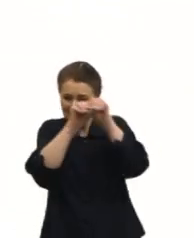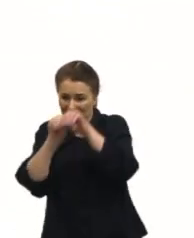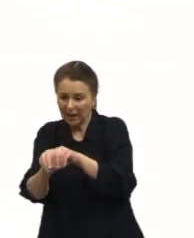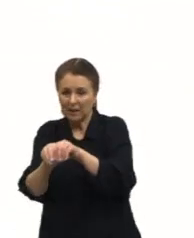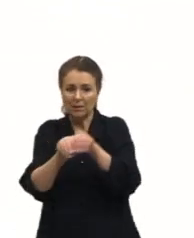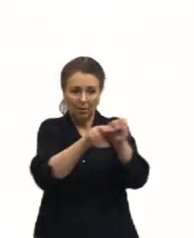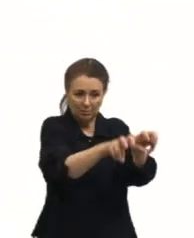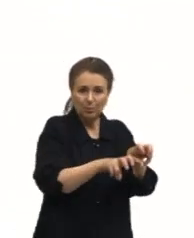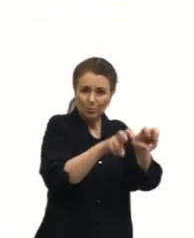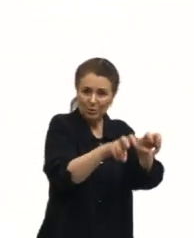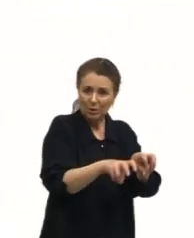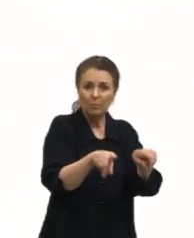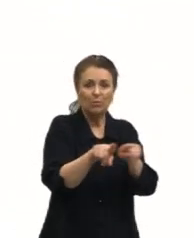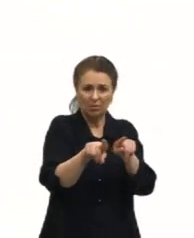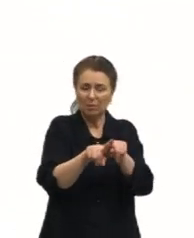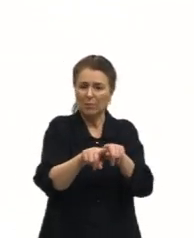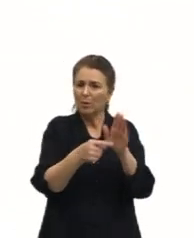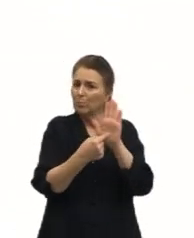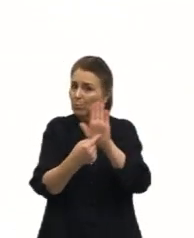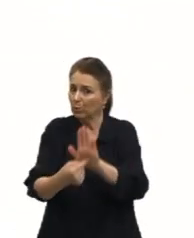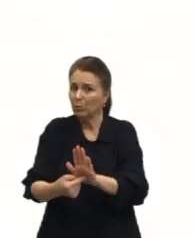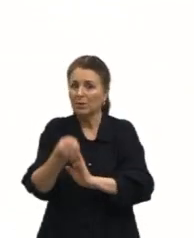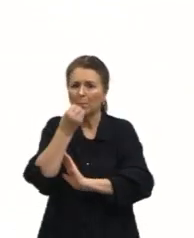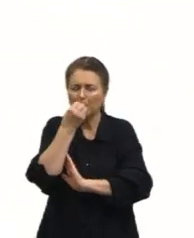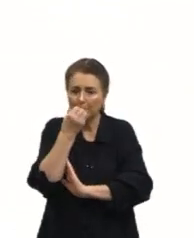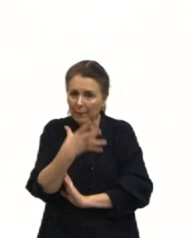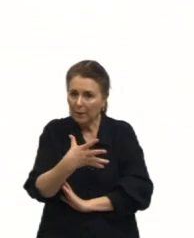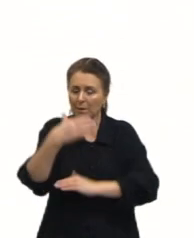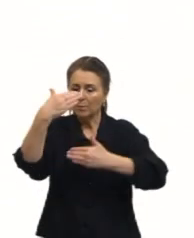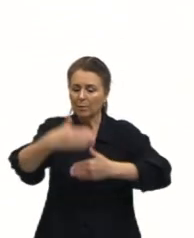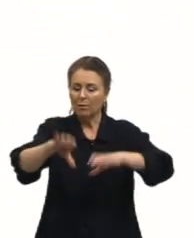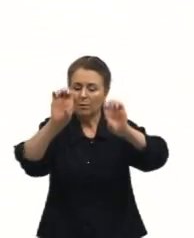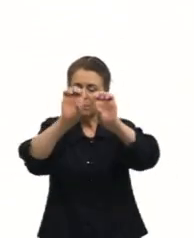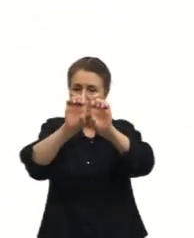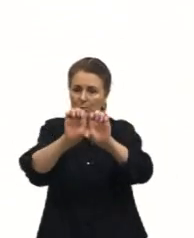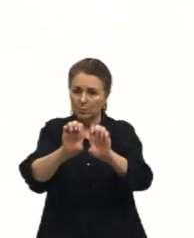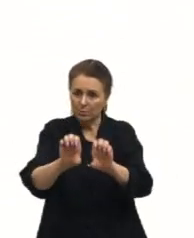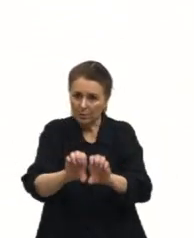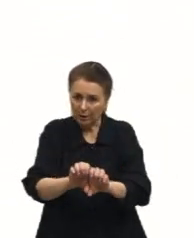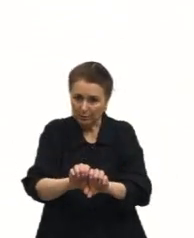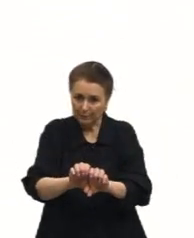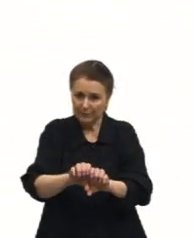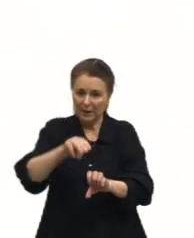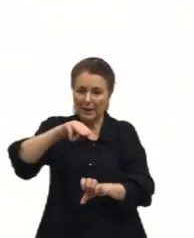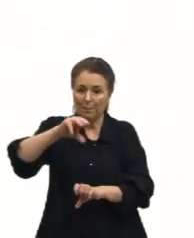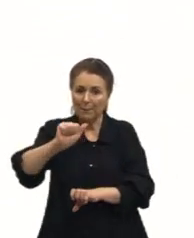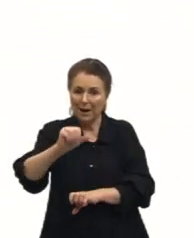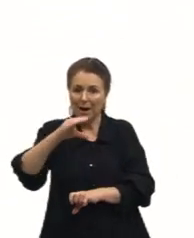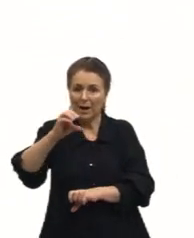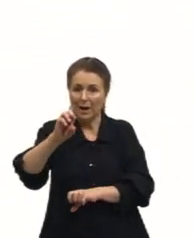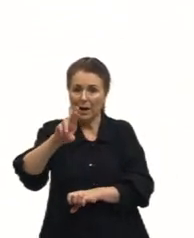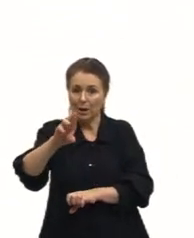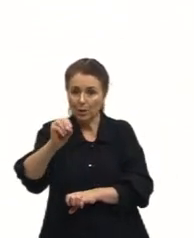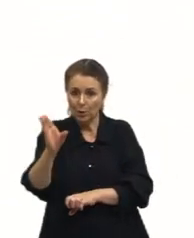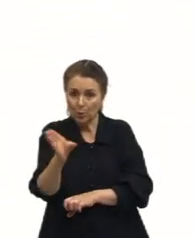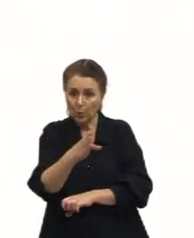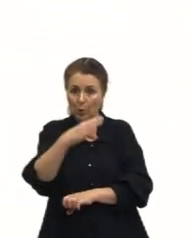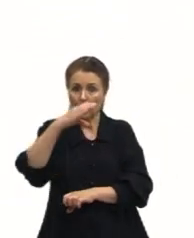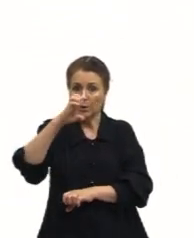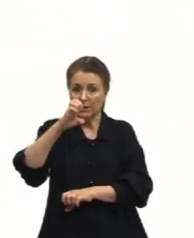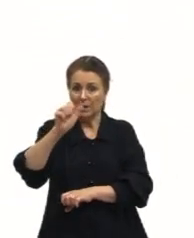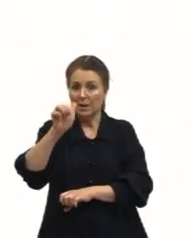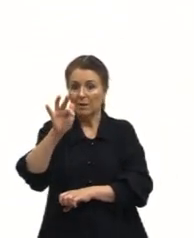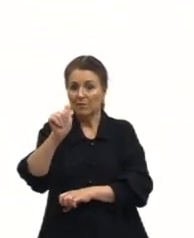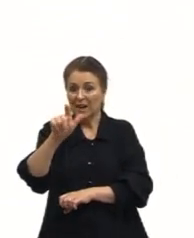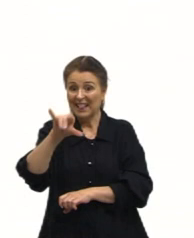diferente dessa vez foi bem bem estruturada sobre essa questão da macrocefalia certo problemas sociais né